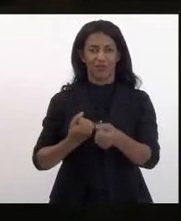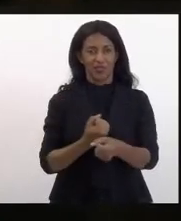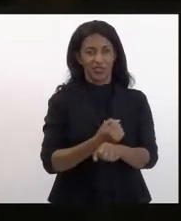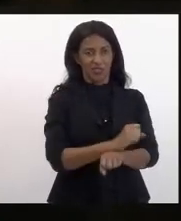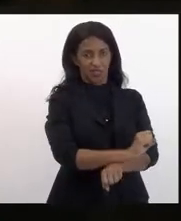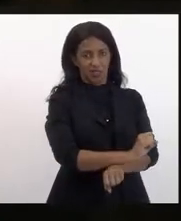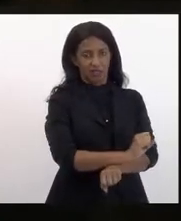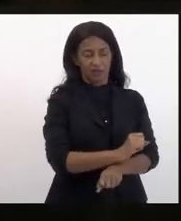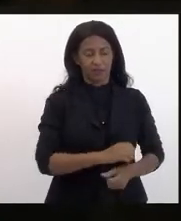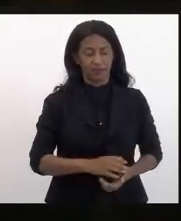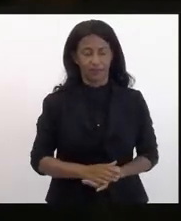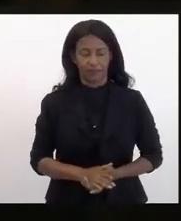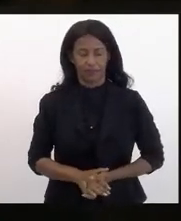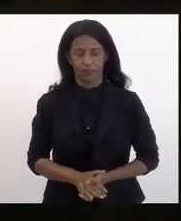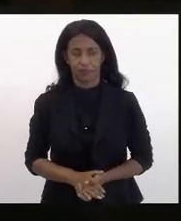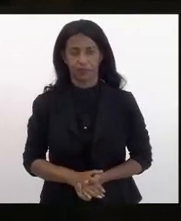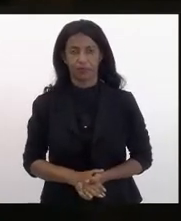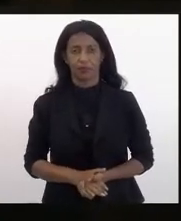escravizada.